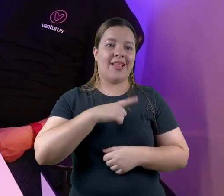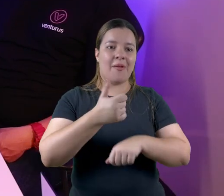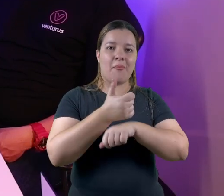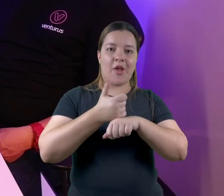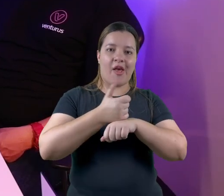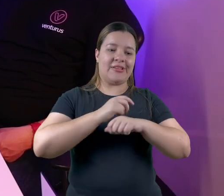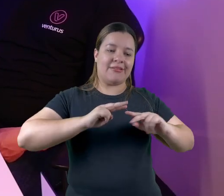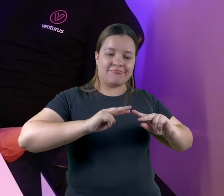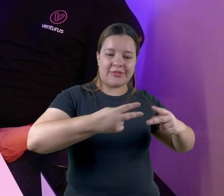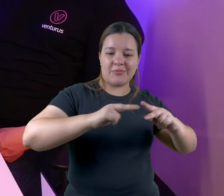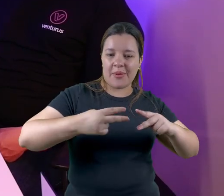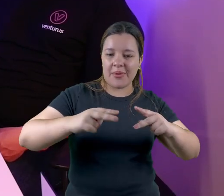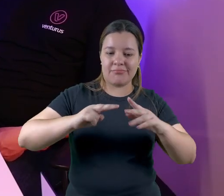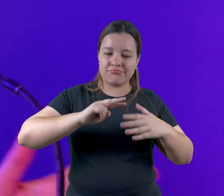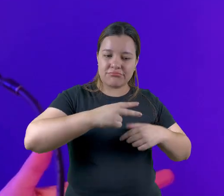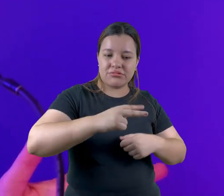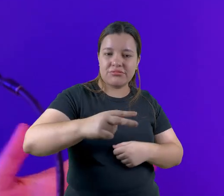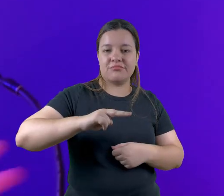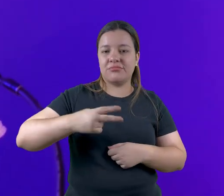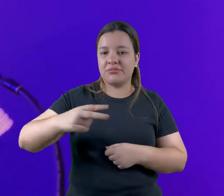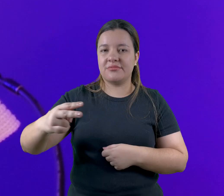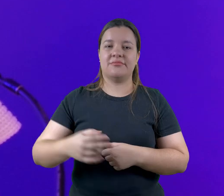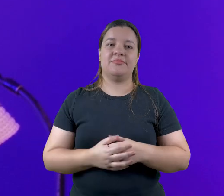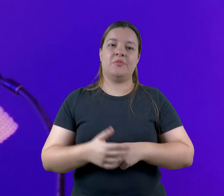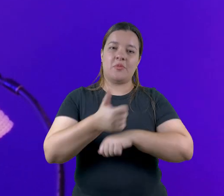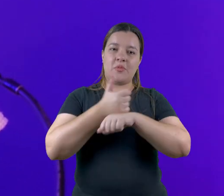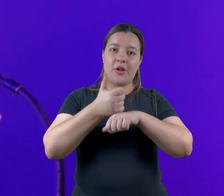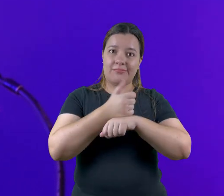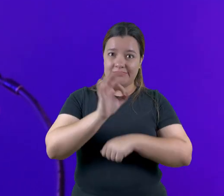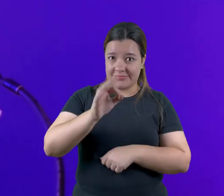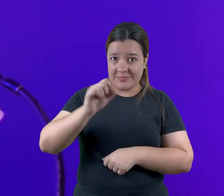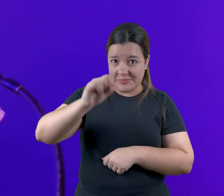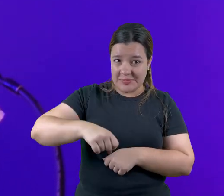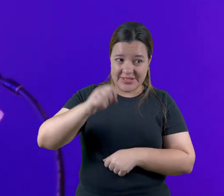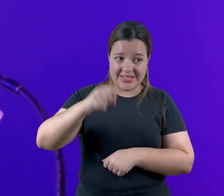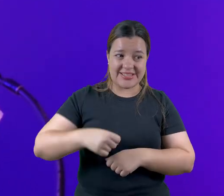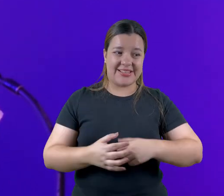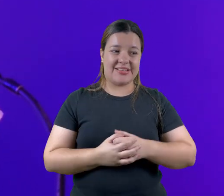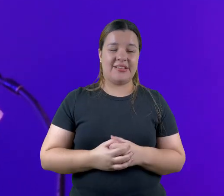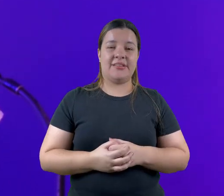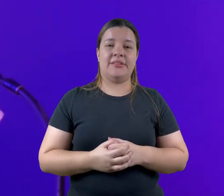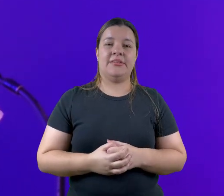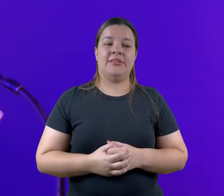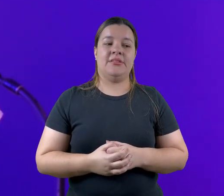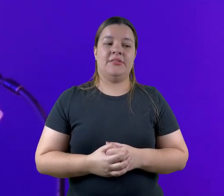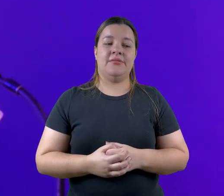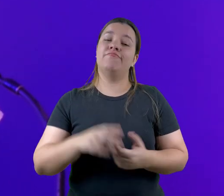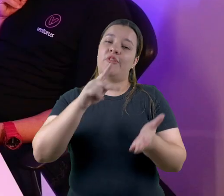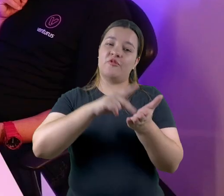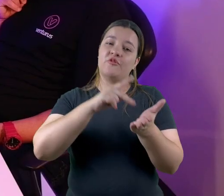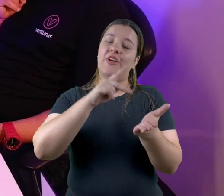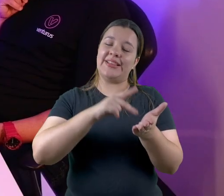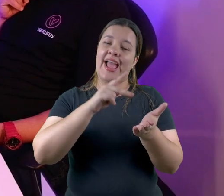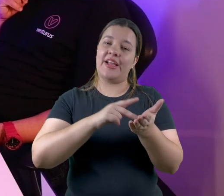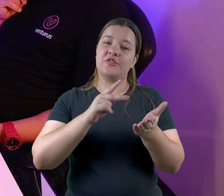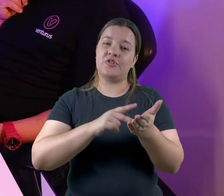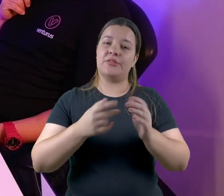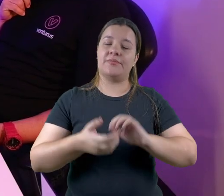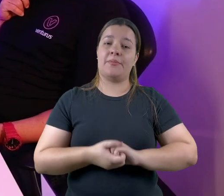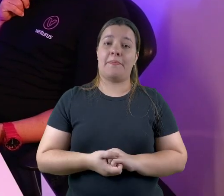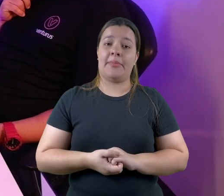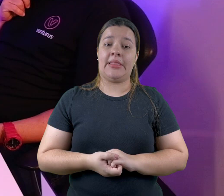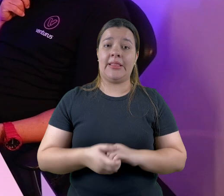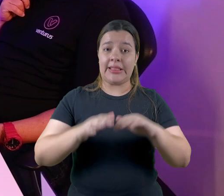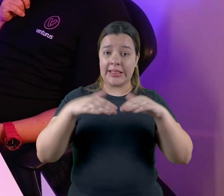derivações da da carreira né sim é isso é verdade